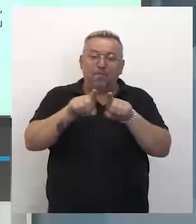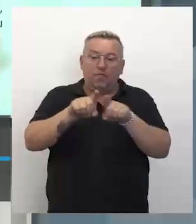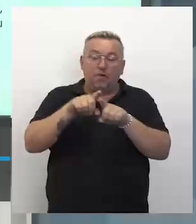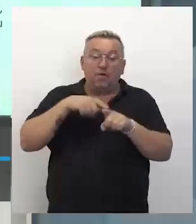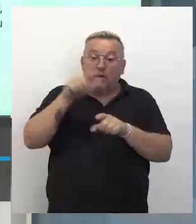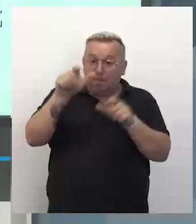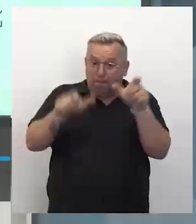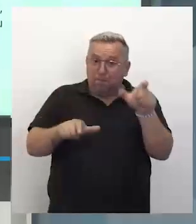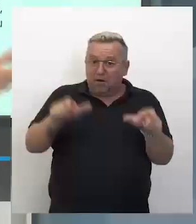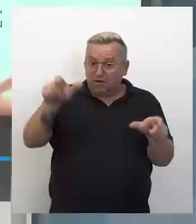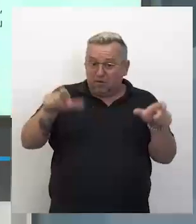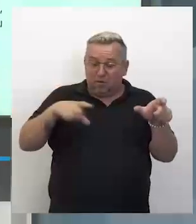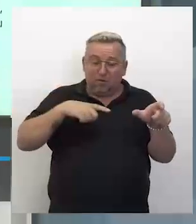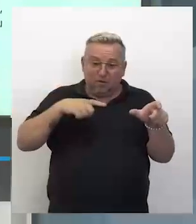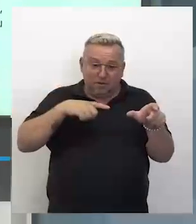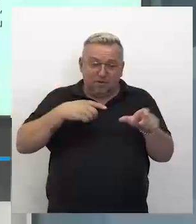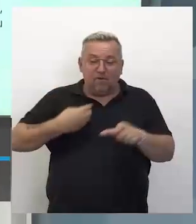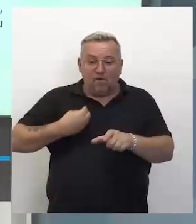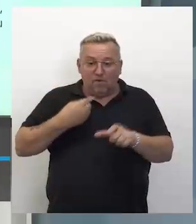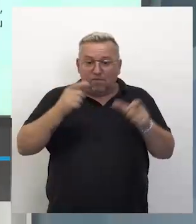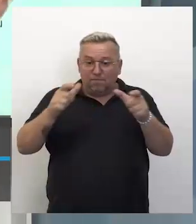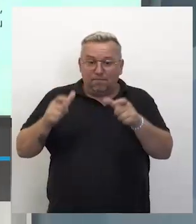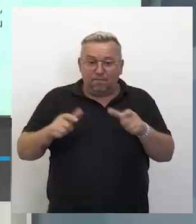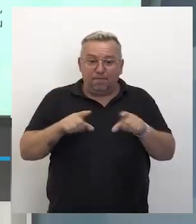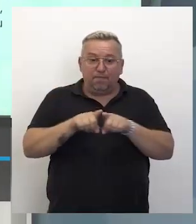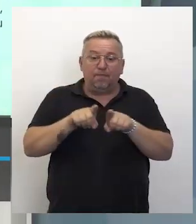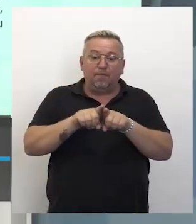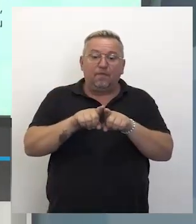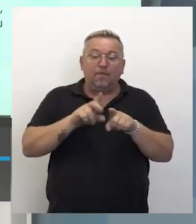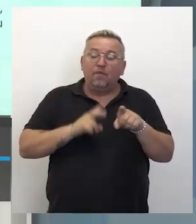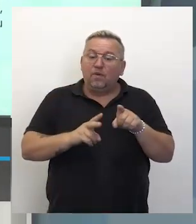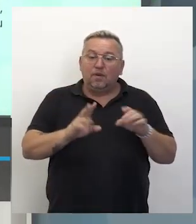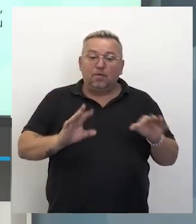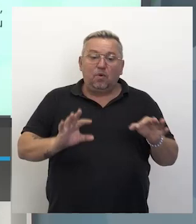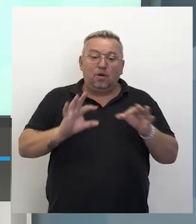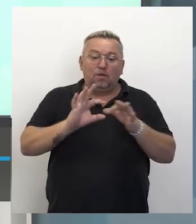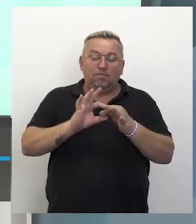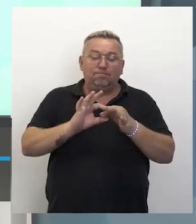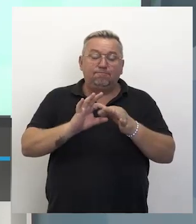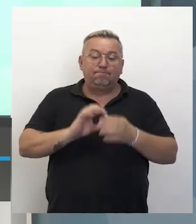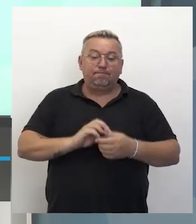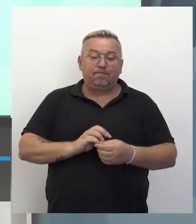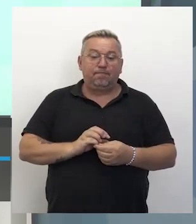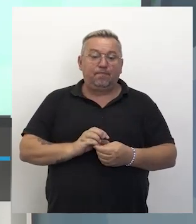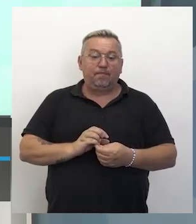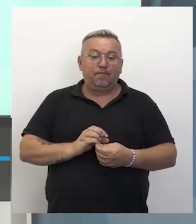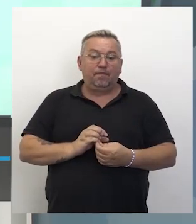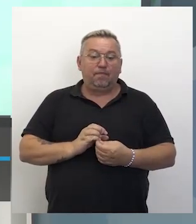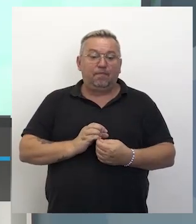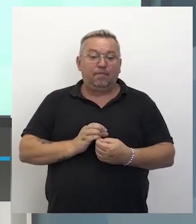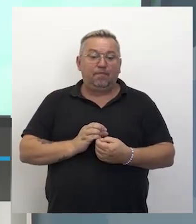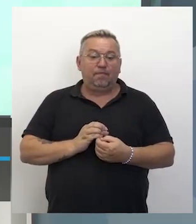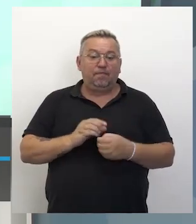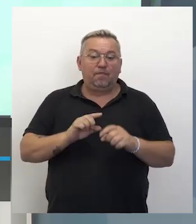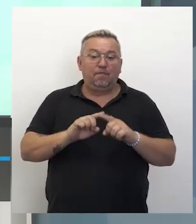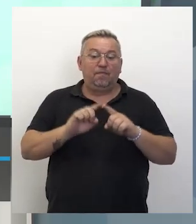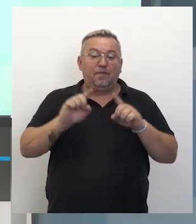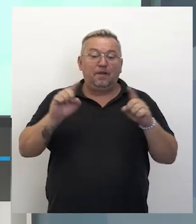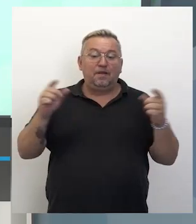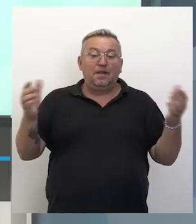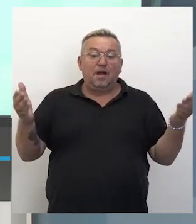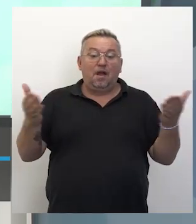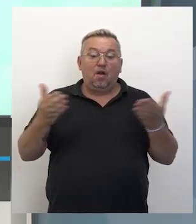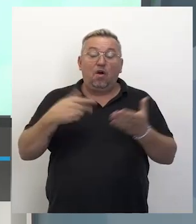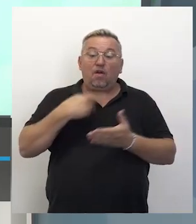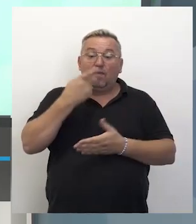às pessoas que estão nesses lugares. Certamente. E aí vamos criando conexões e conexões. Mas, agora vamos